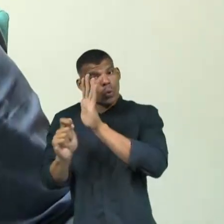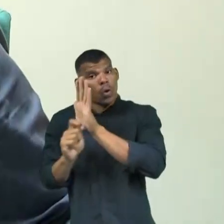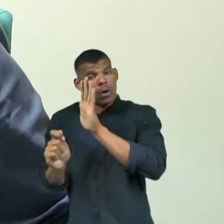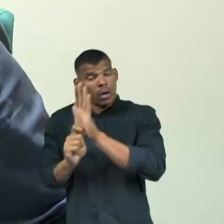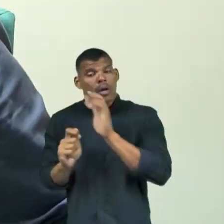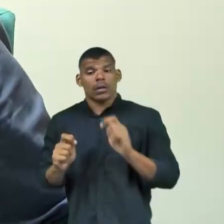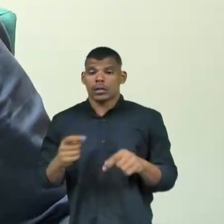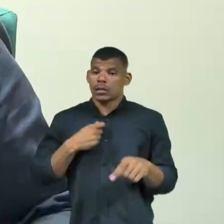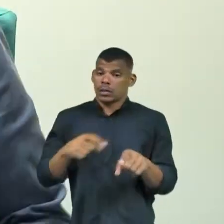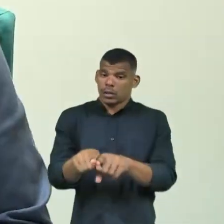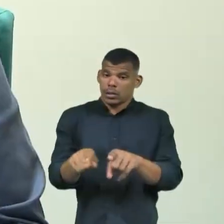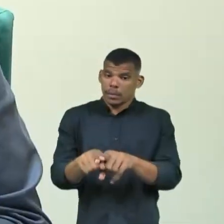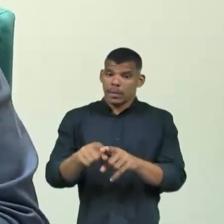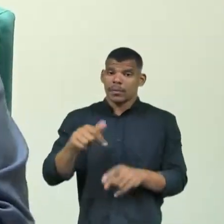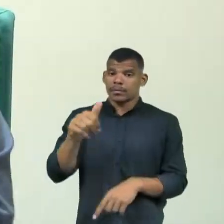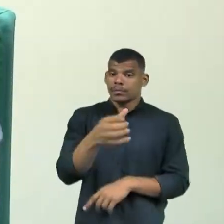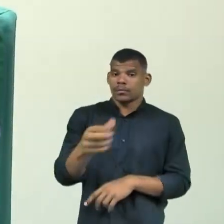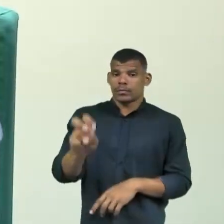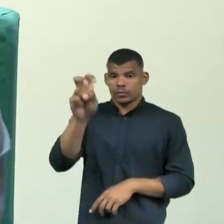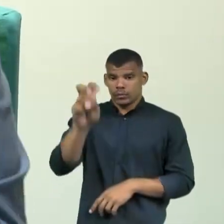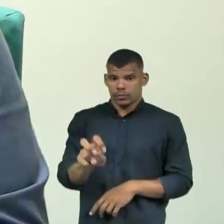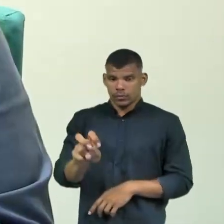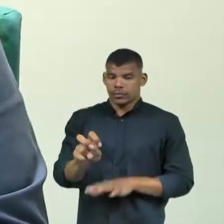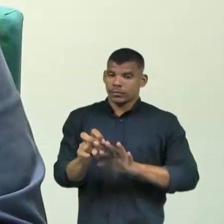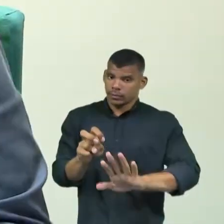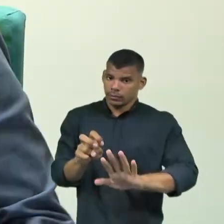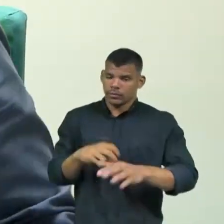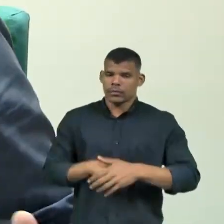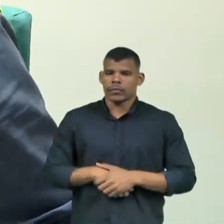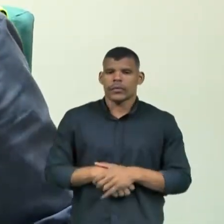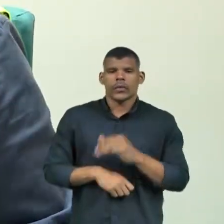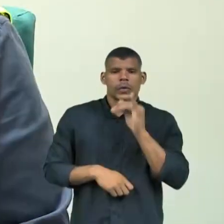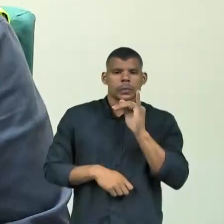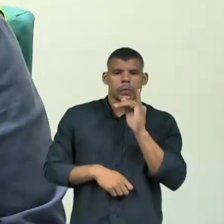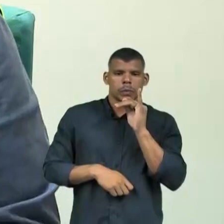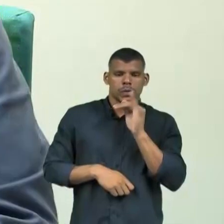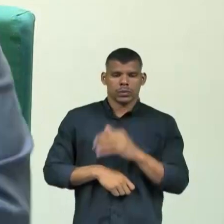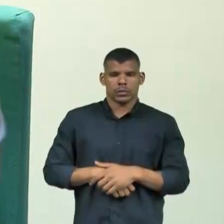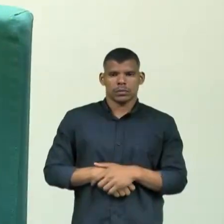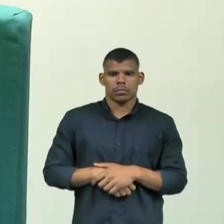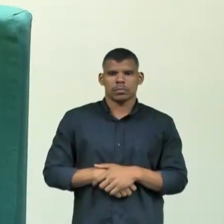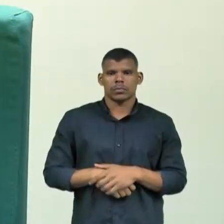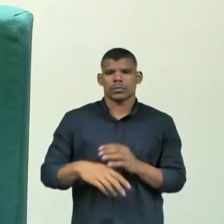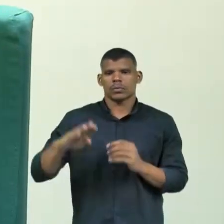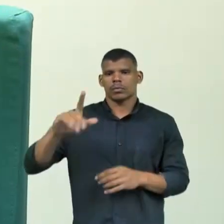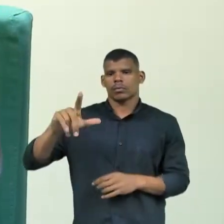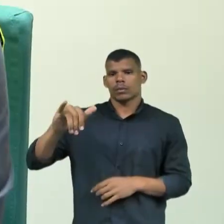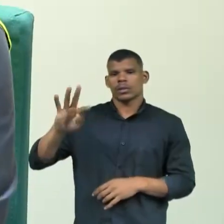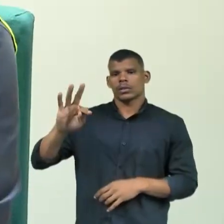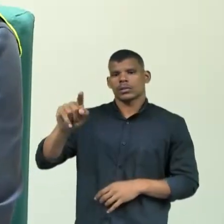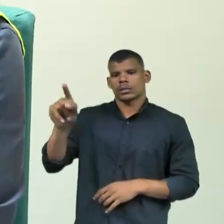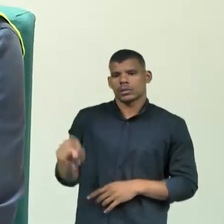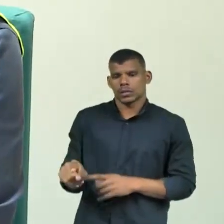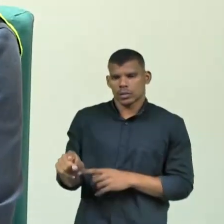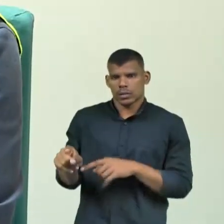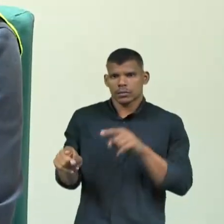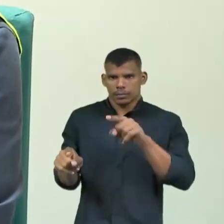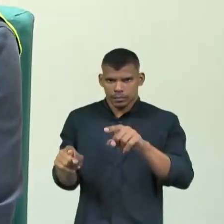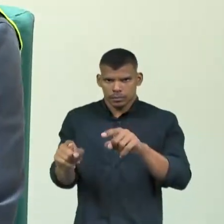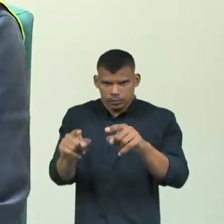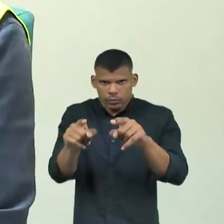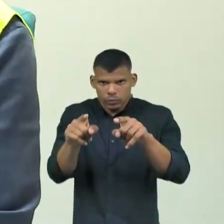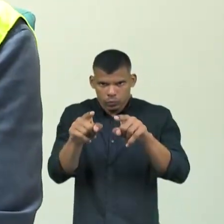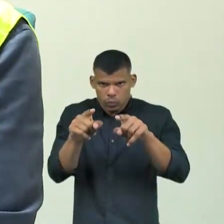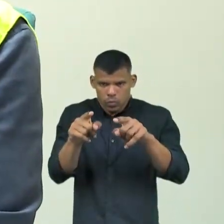está inserido no 165. Nós temos a recusa, por exemplo, você foi parado numa blitz, você se recusa a fazer o teste, né,